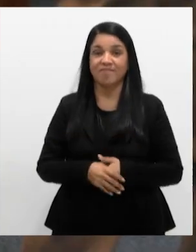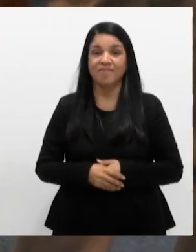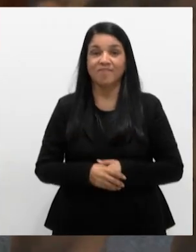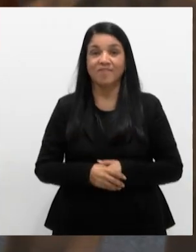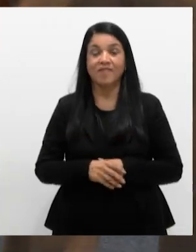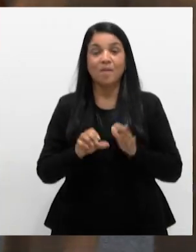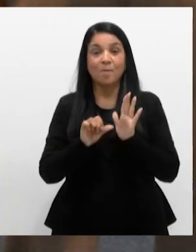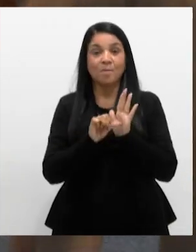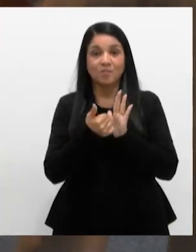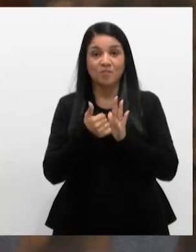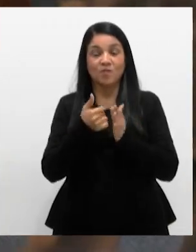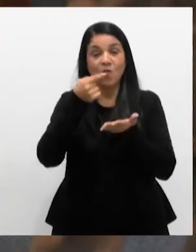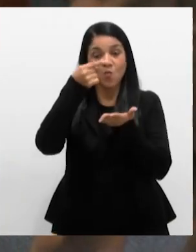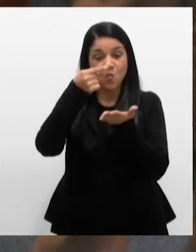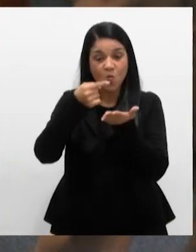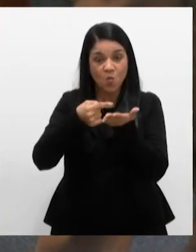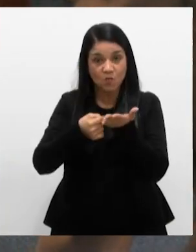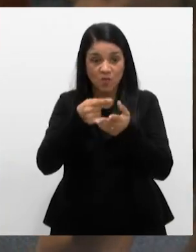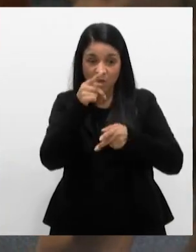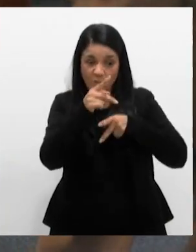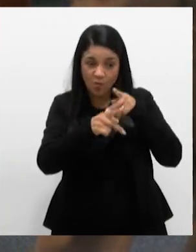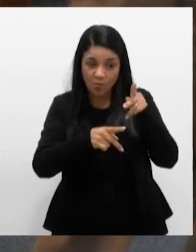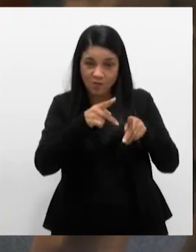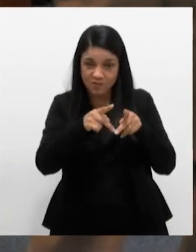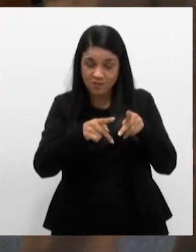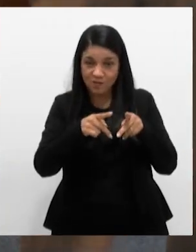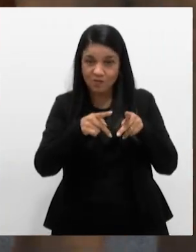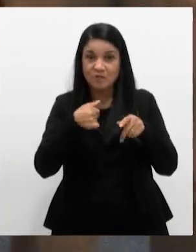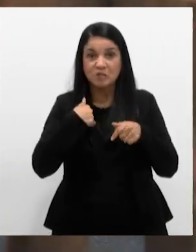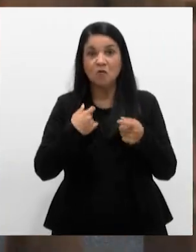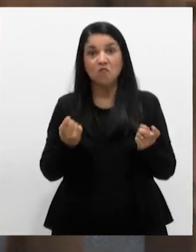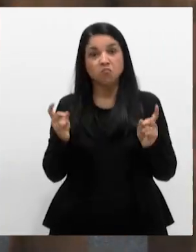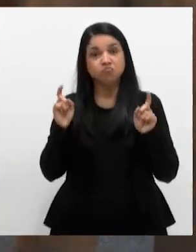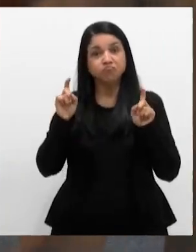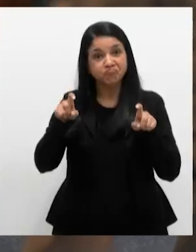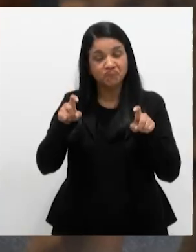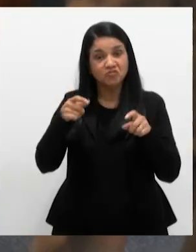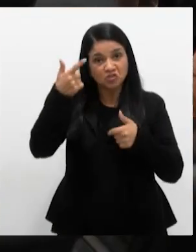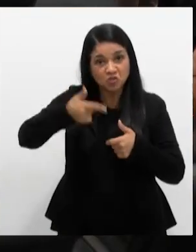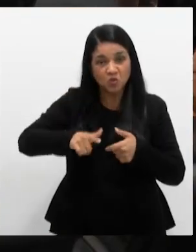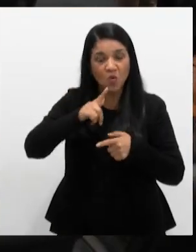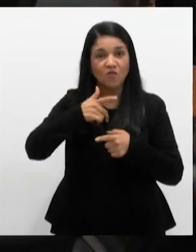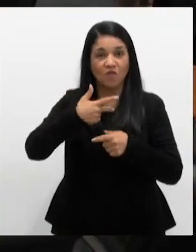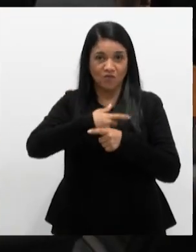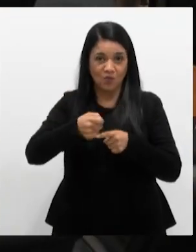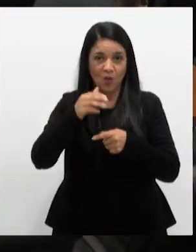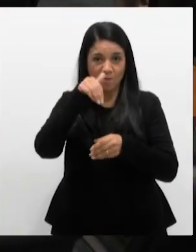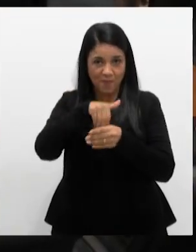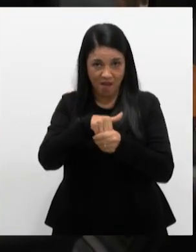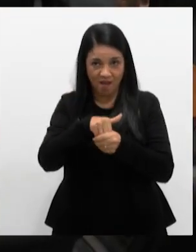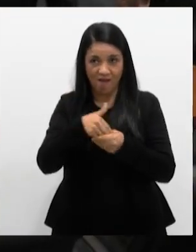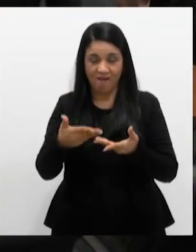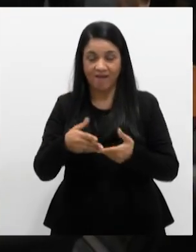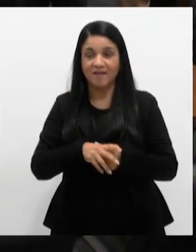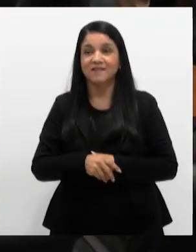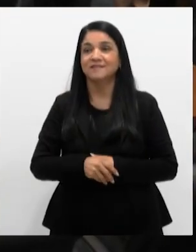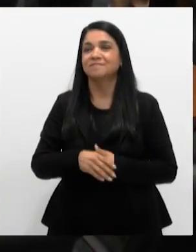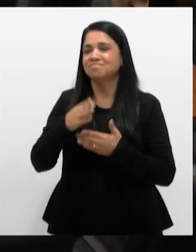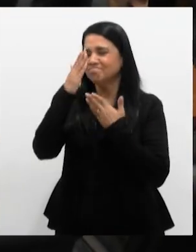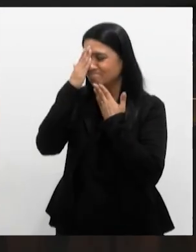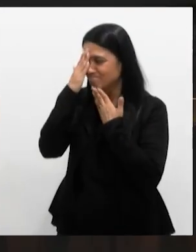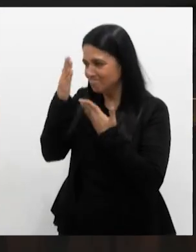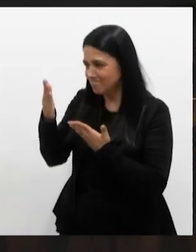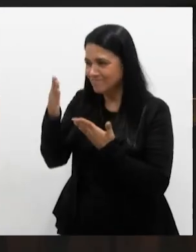primeiro eu tenho que combinar com a população se eu vou ser reeleito. Verdade. Deputado Luiz Paulo, mais uma vez eu